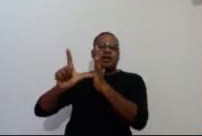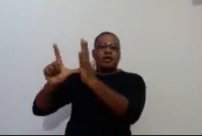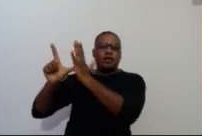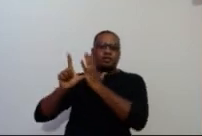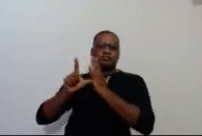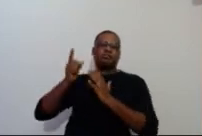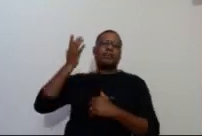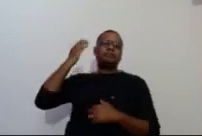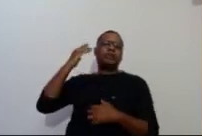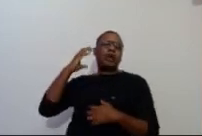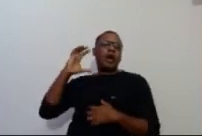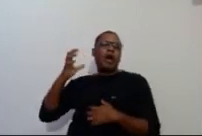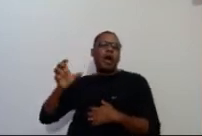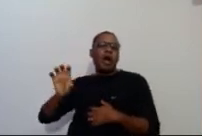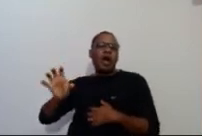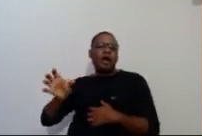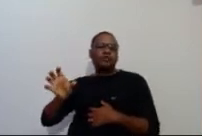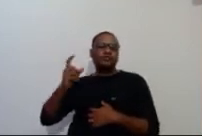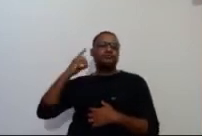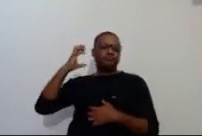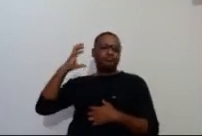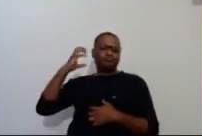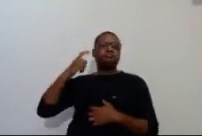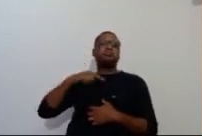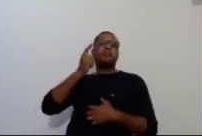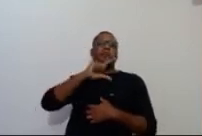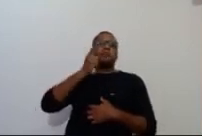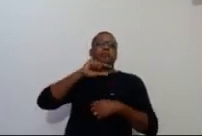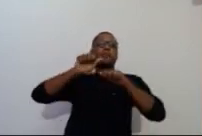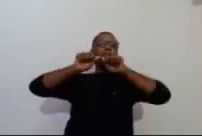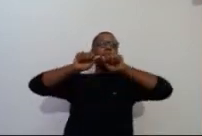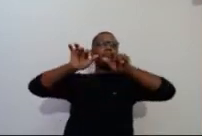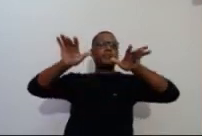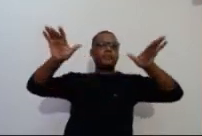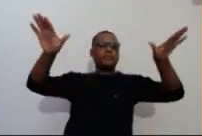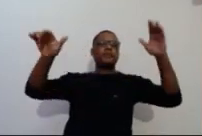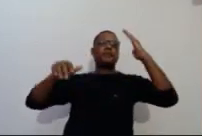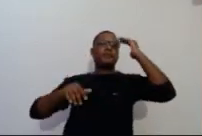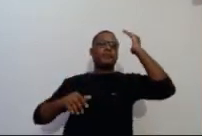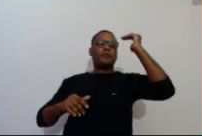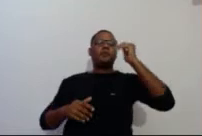para cá, o SENAC nunca cansa. Hoje,